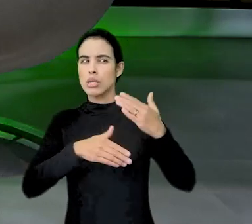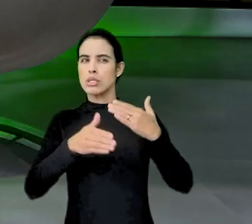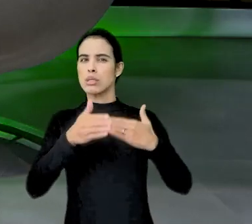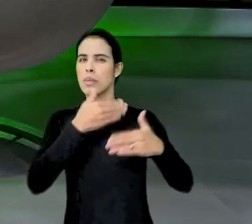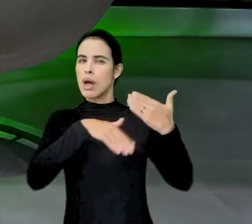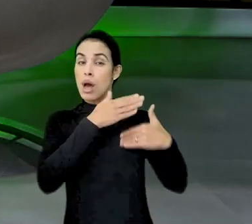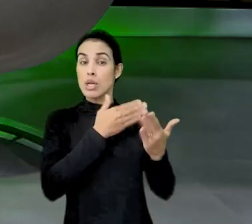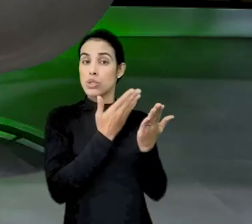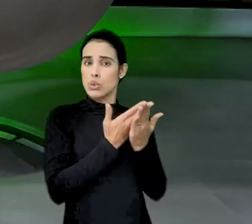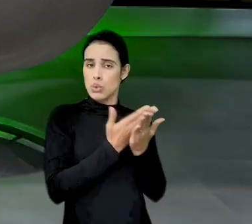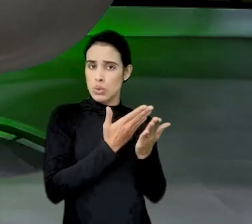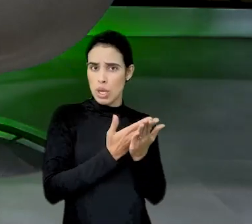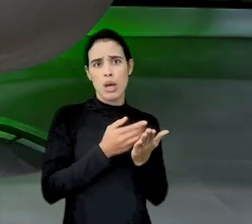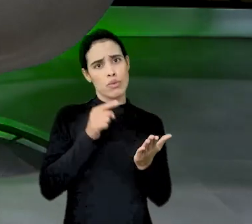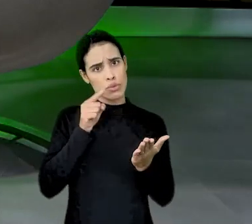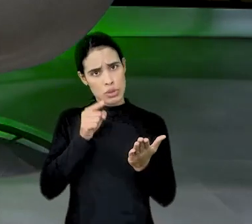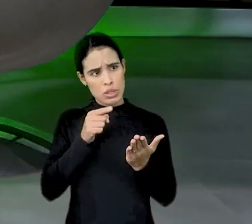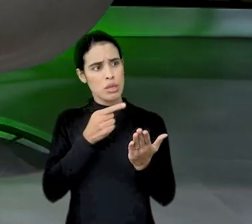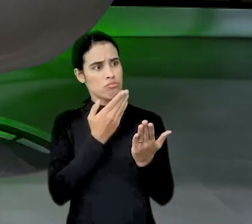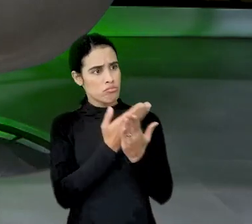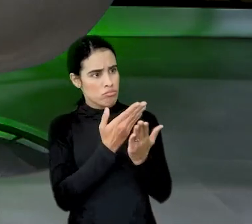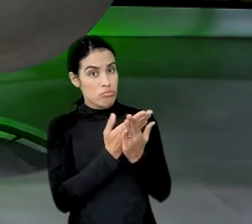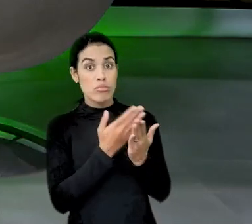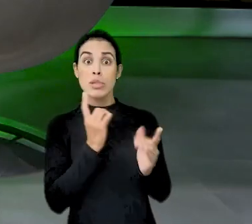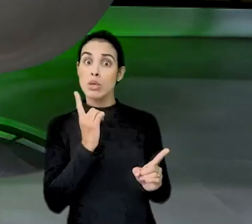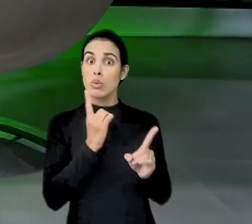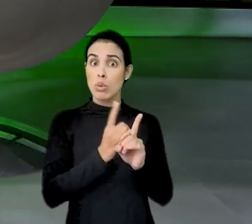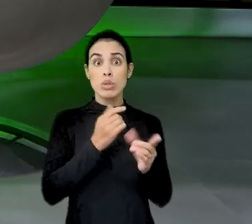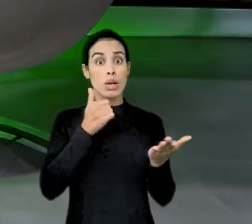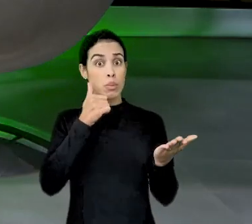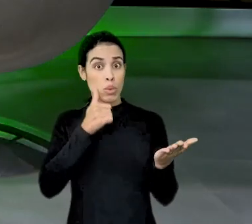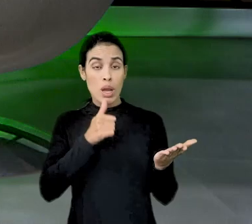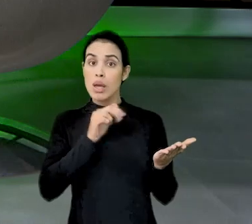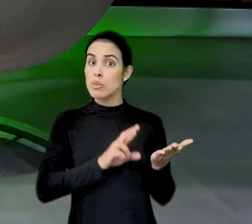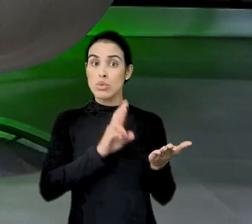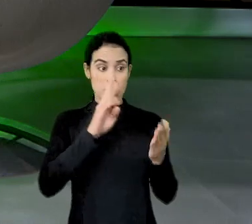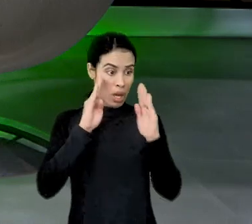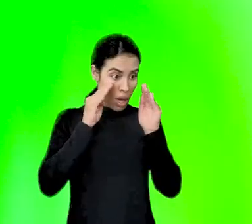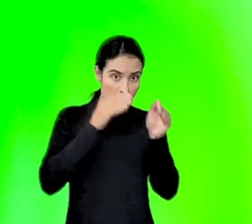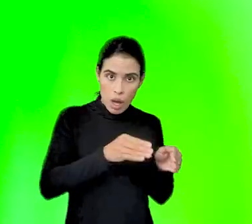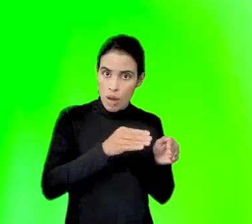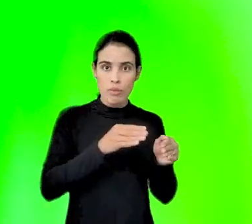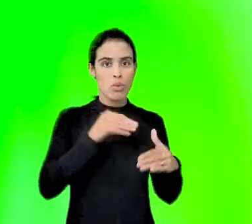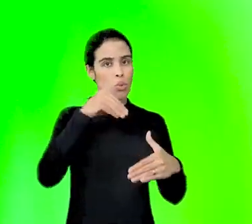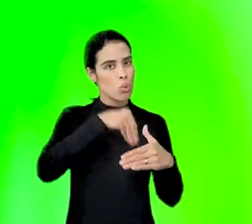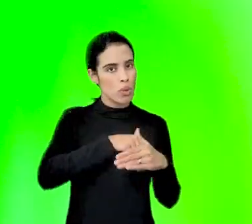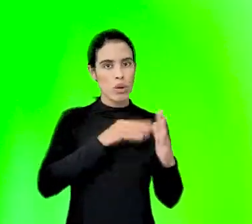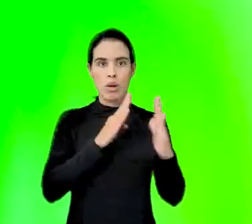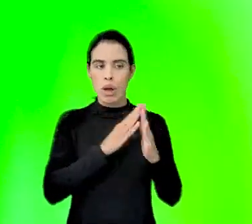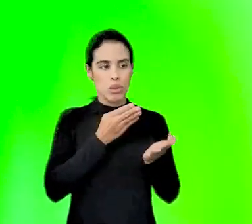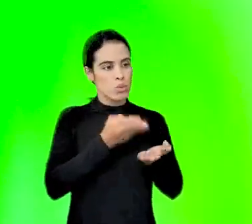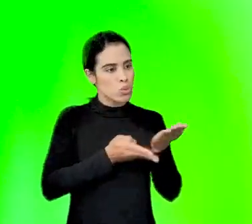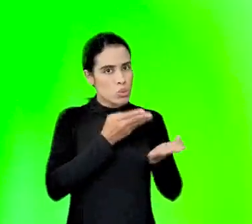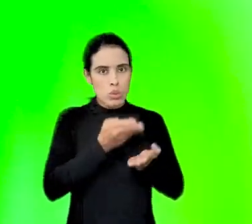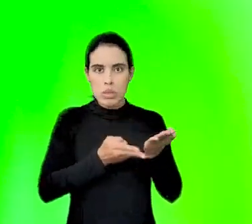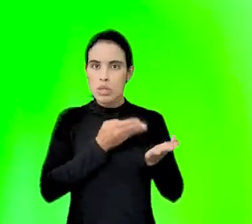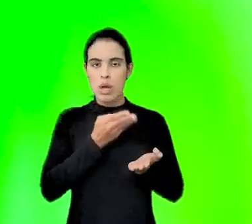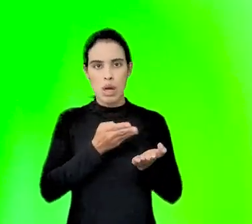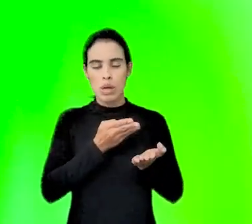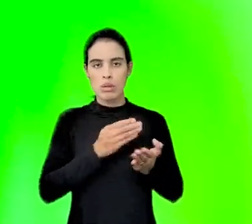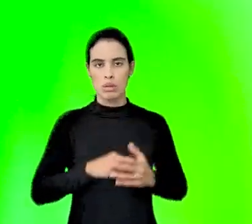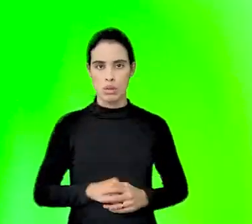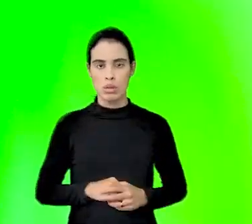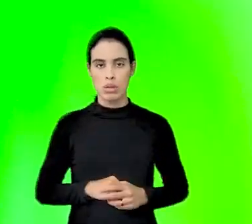retrocesso da sua árvore genealógica, você vai se deparar com alguma mulher que pôde se dedicar exclusivamente ao